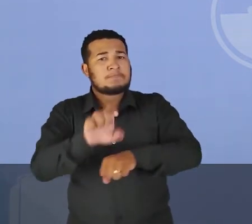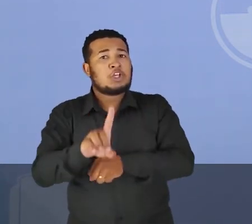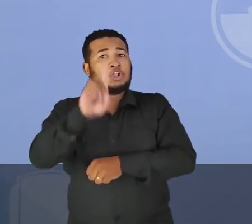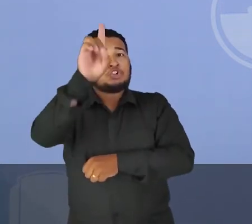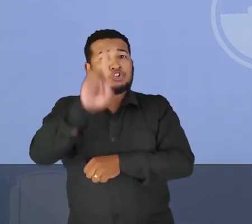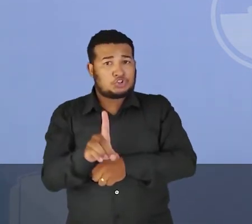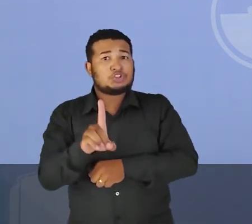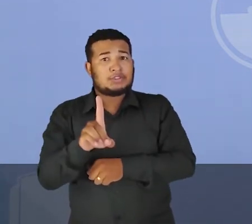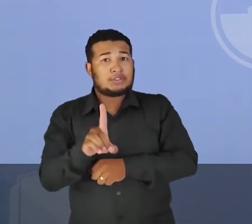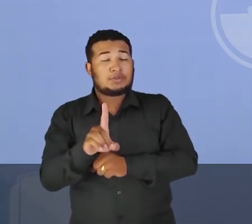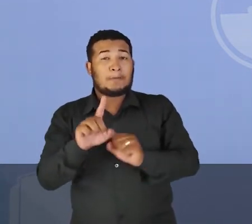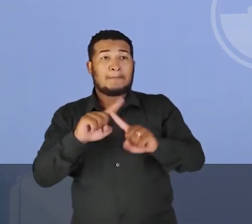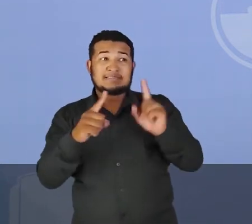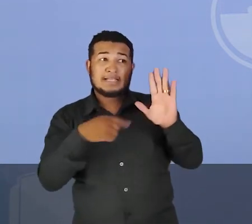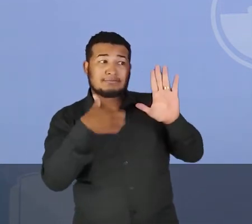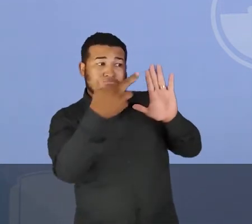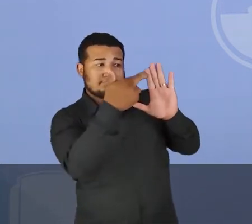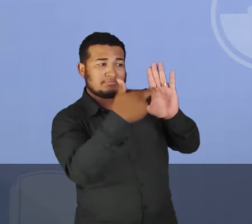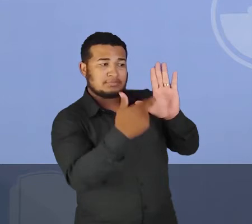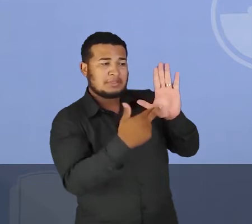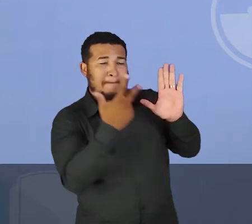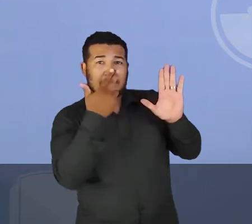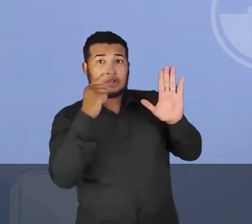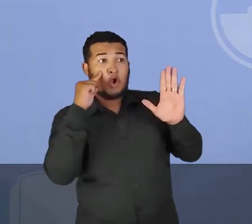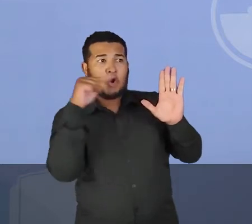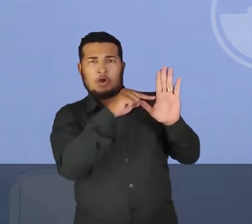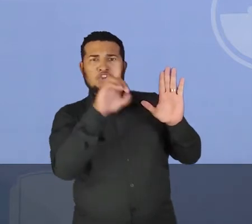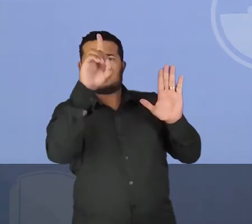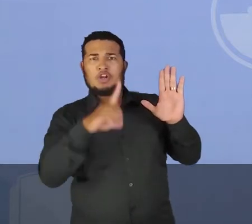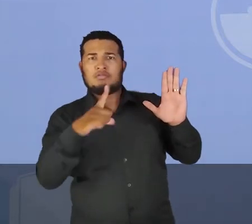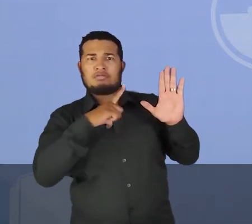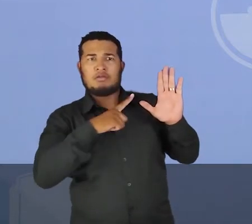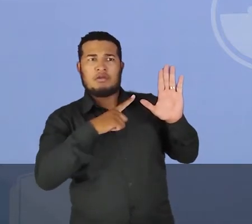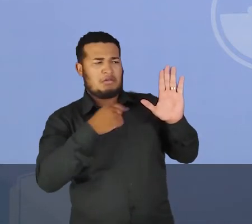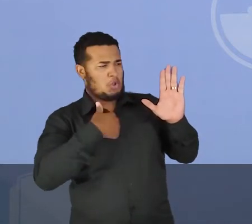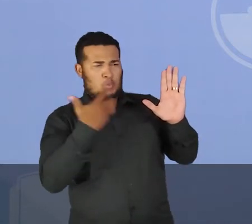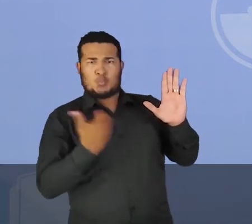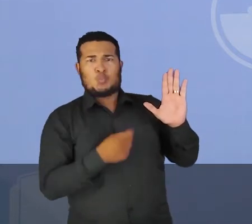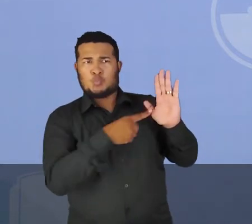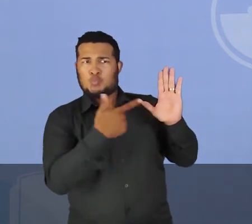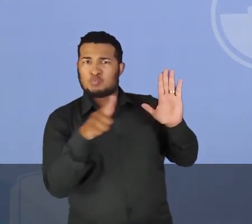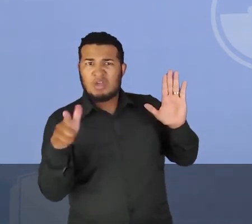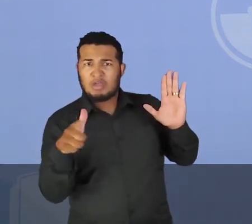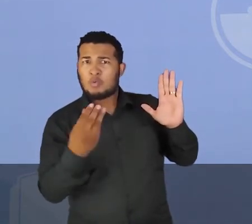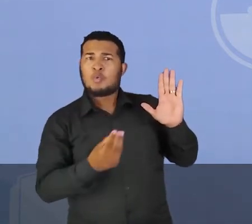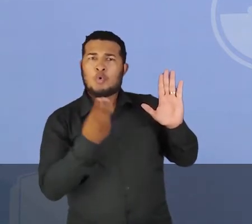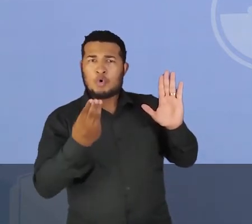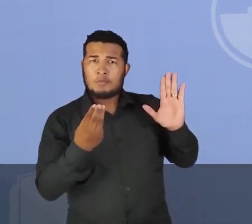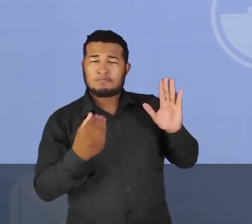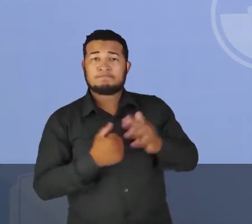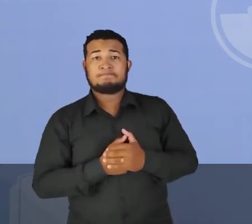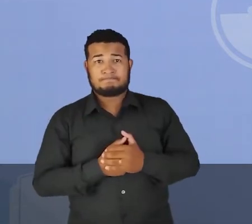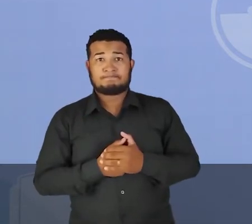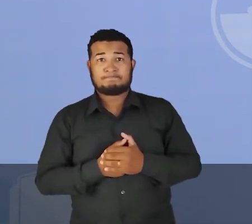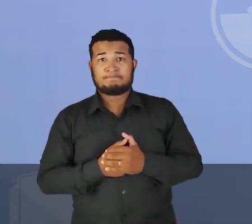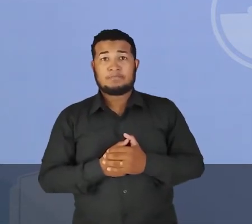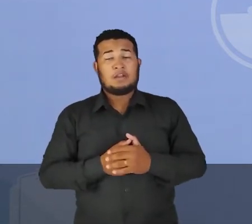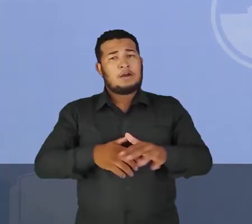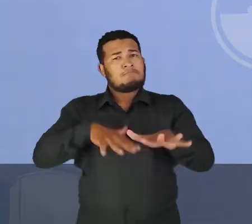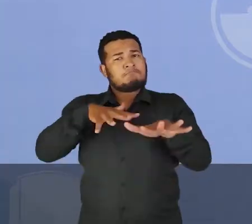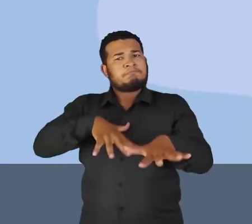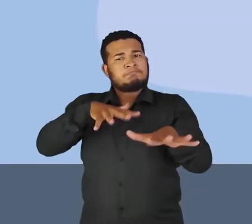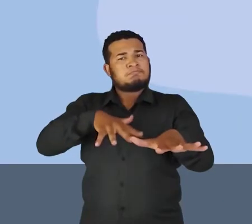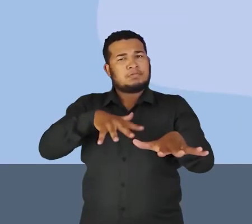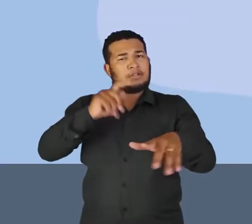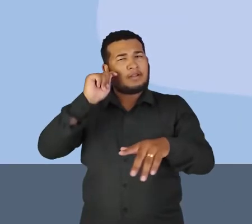na prática, são negados a eles. Quais são as principais reivindicações do movimento negro?